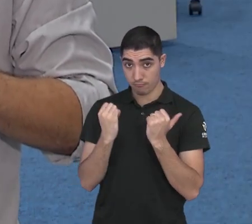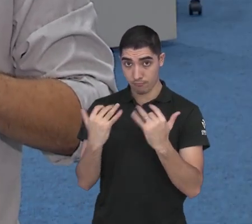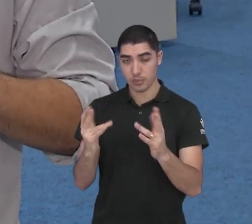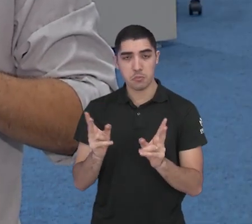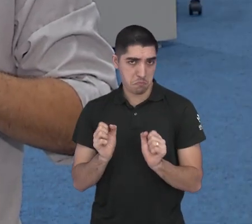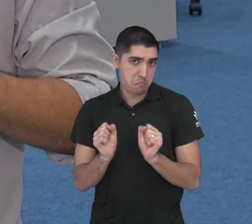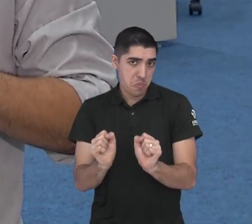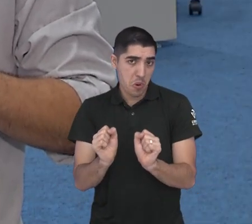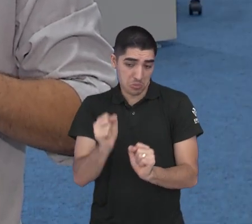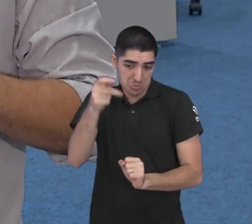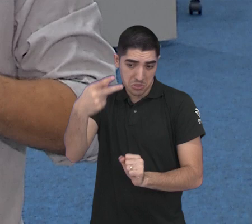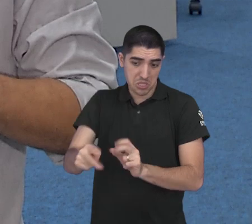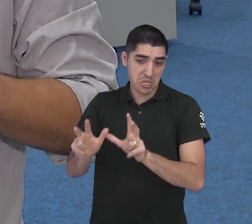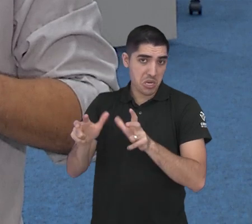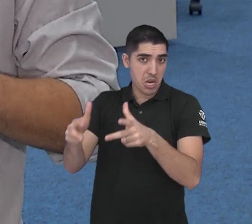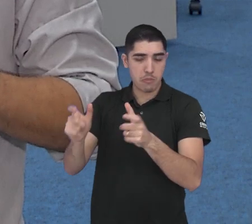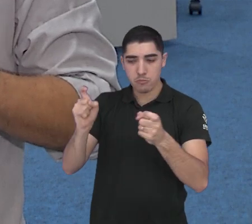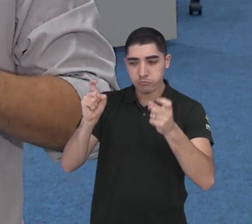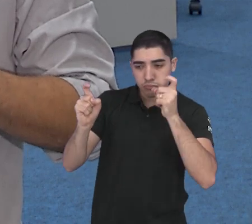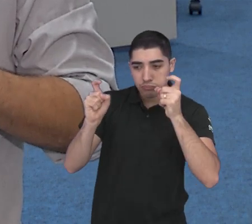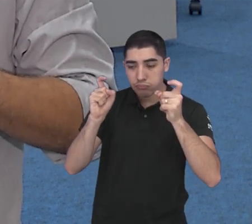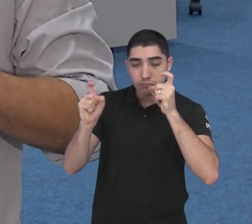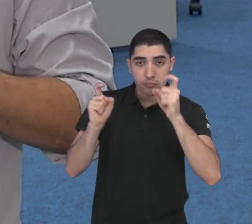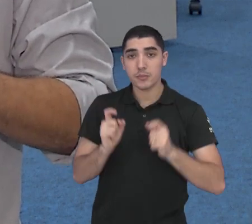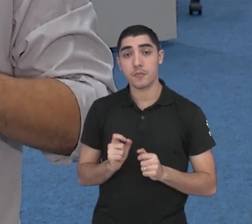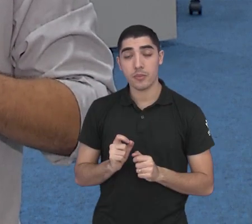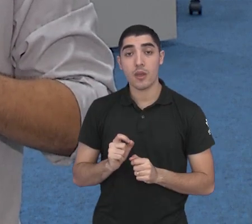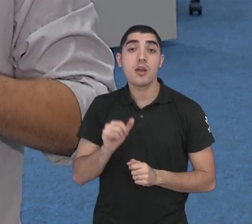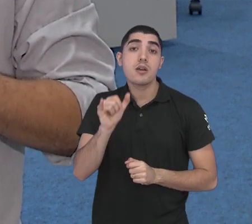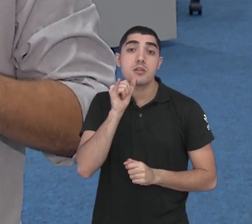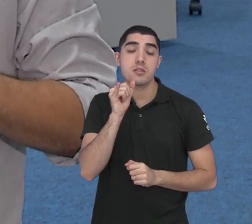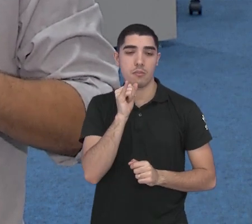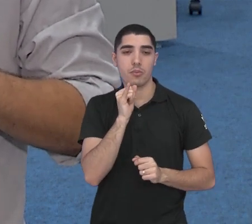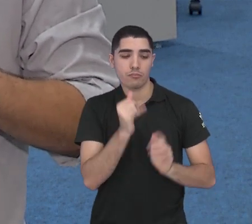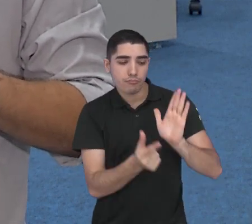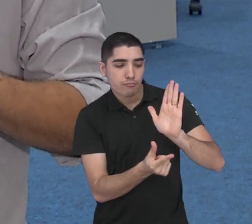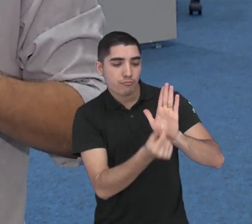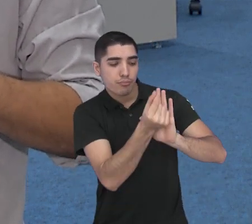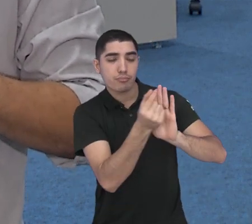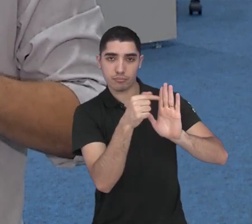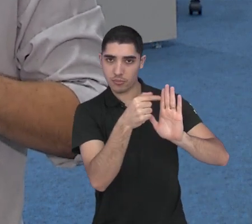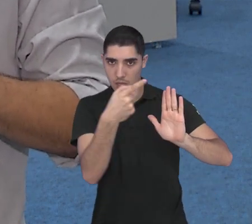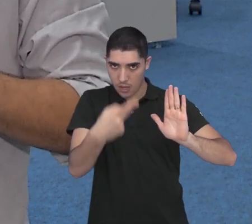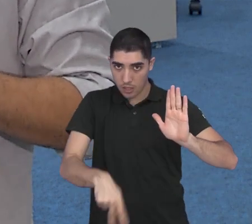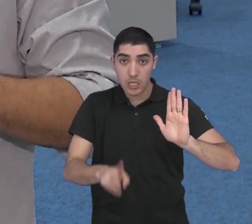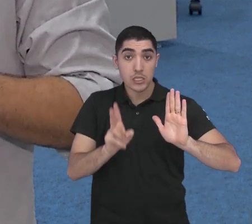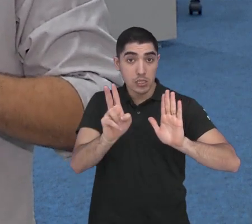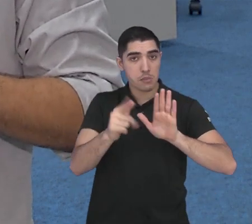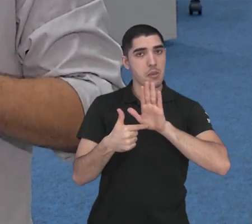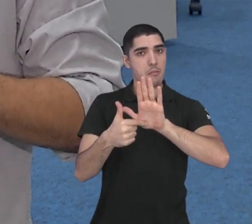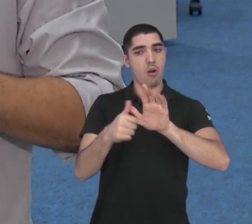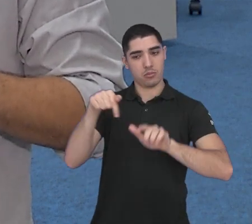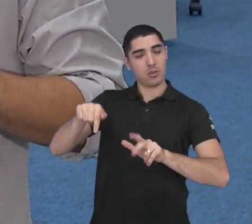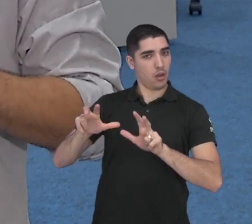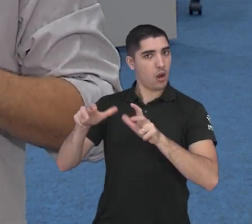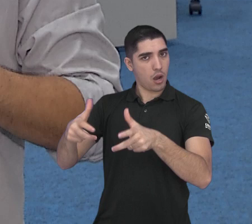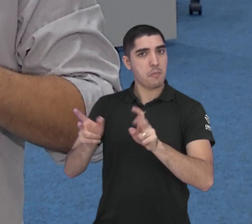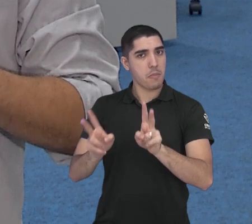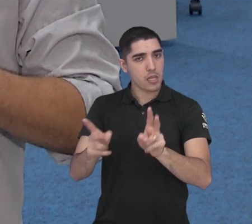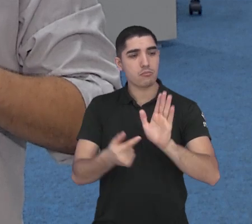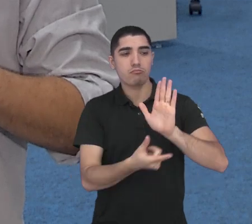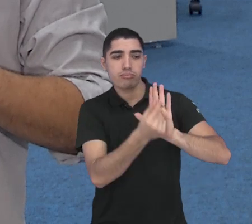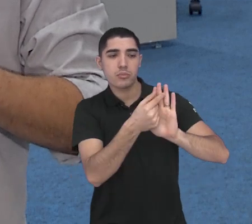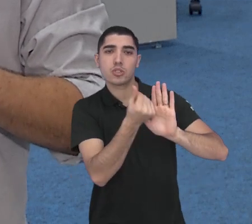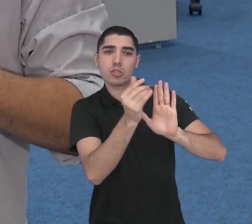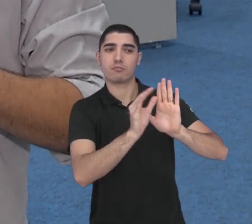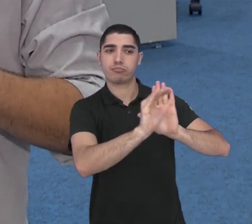podem ser realizadas aqui na Câmara. As metas fiscais do município, por exemplo, são apresentadas aqui no plenário. Mas o